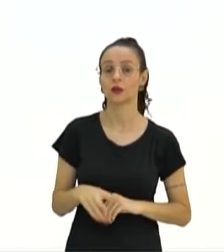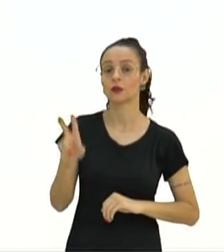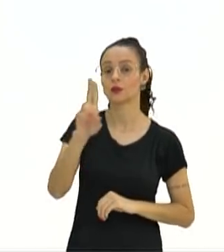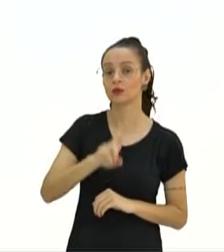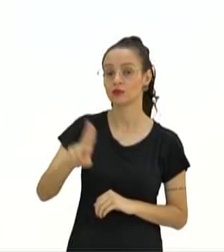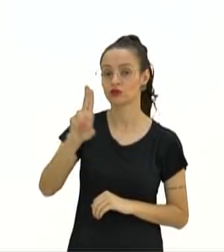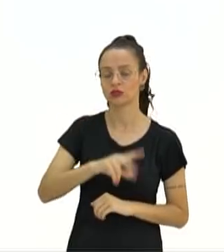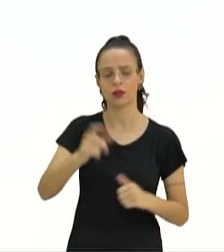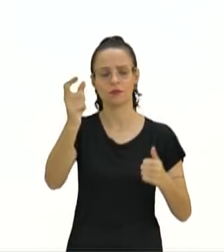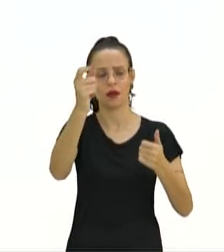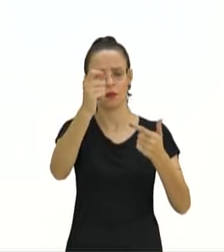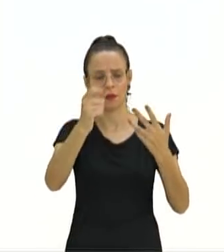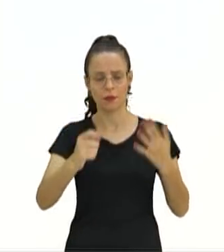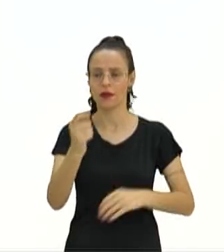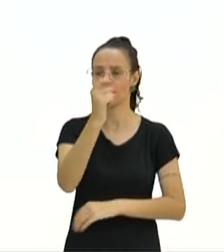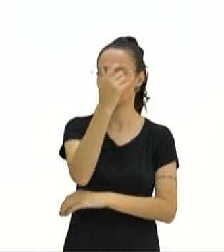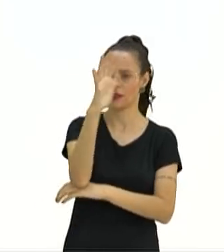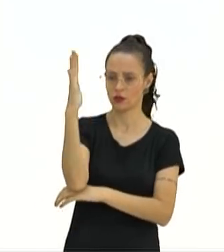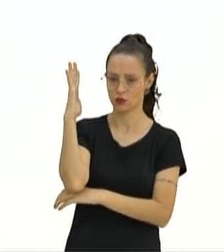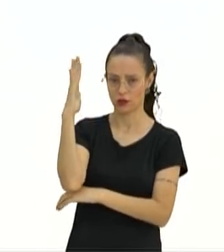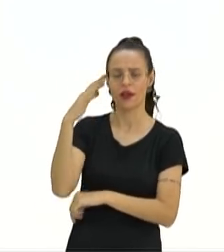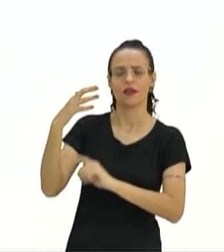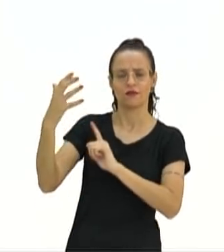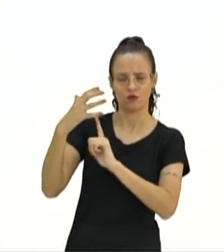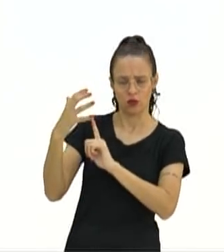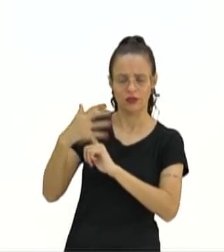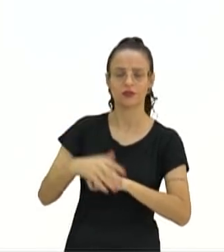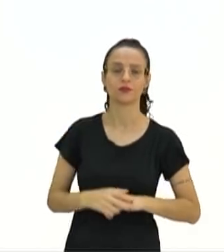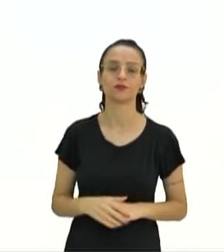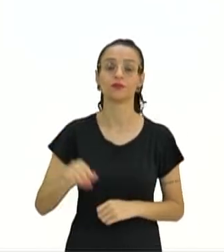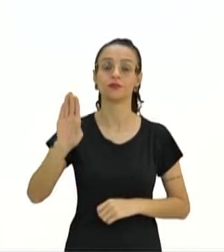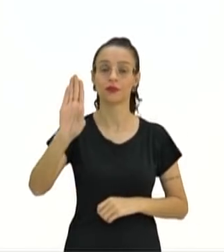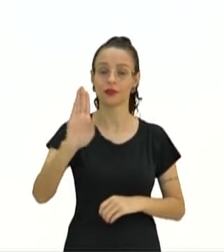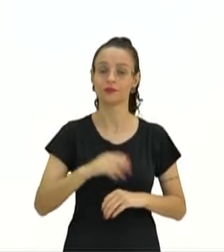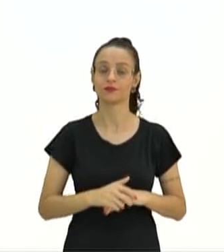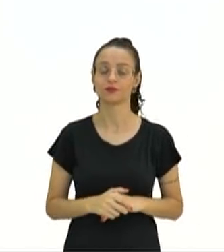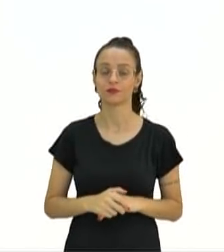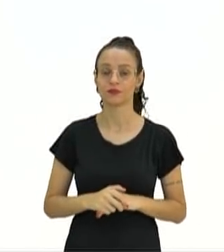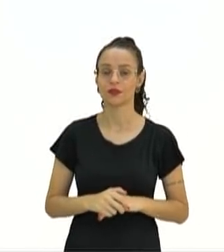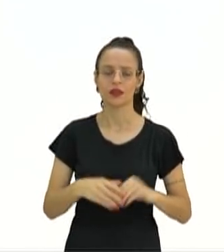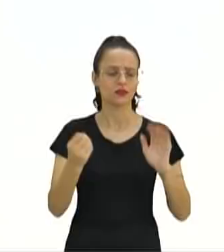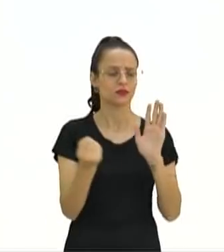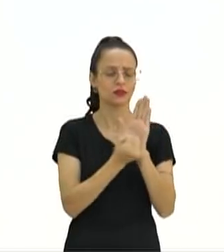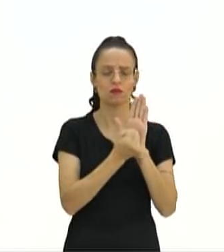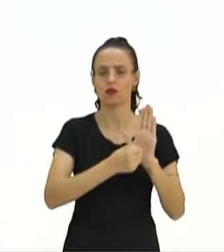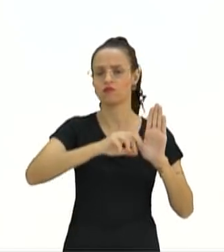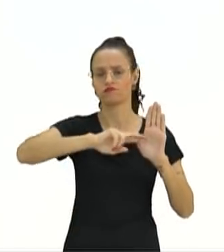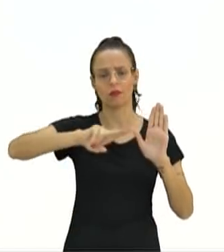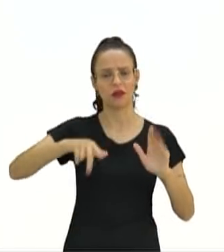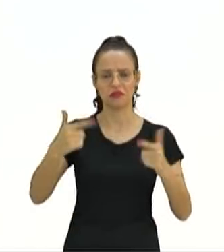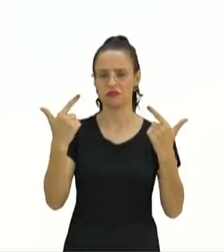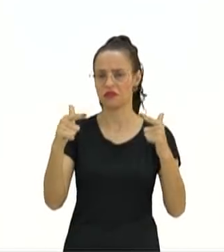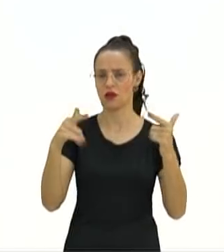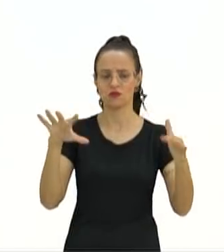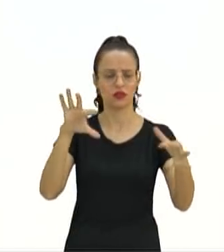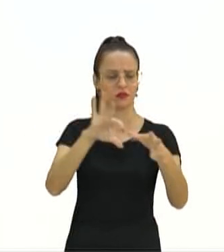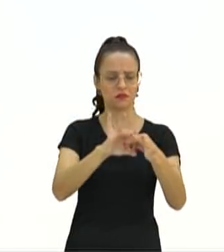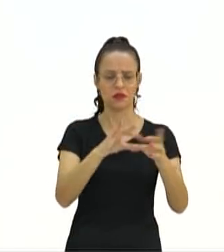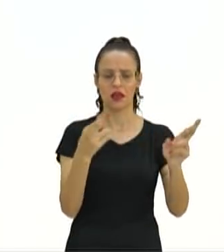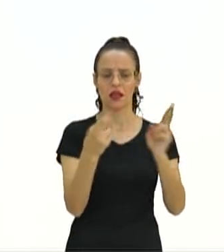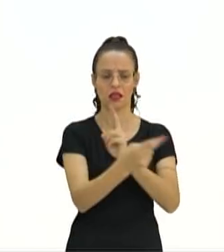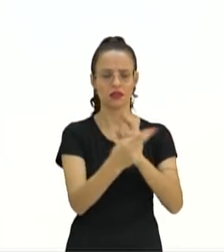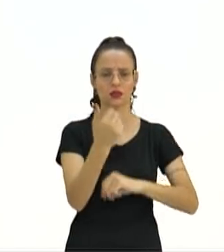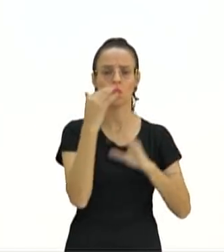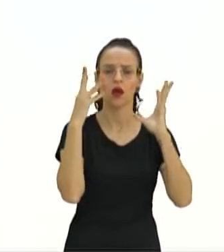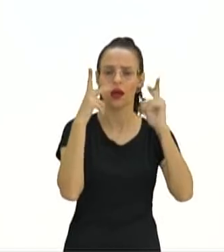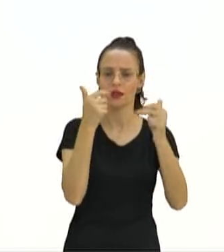utilizam elementos da natureza como inspiração, letra B, os símbolos não têm relação com os animais,